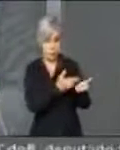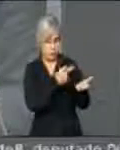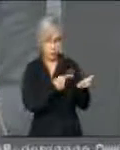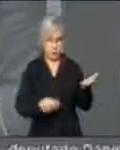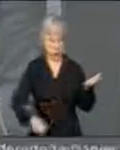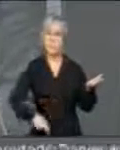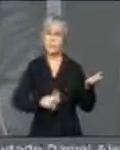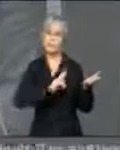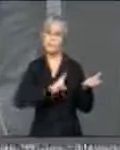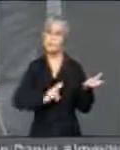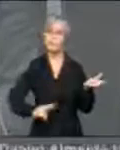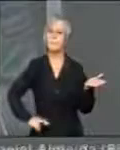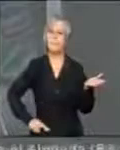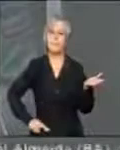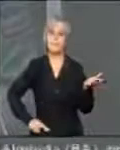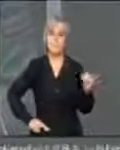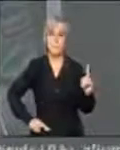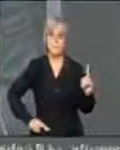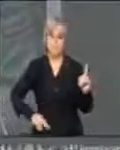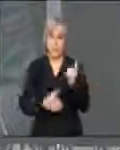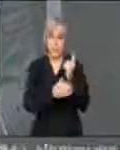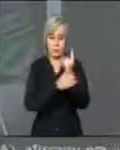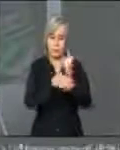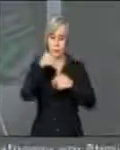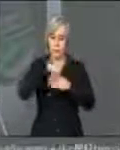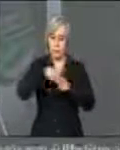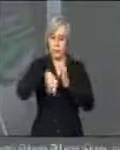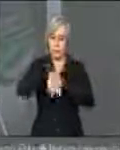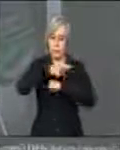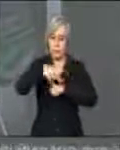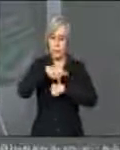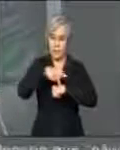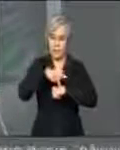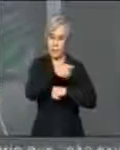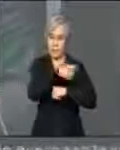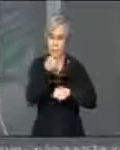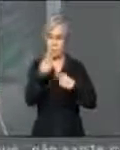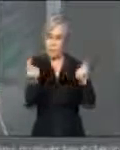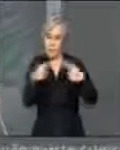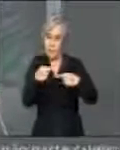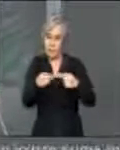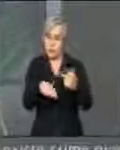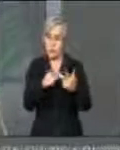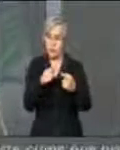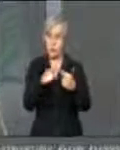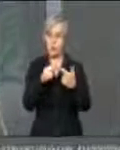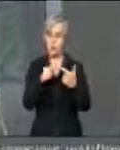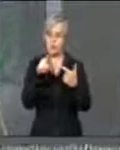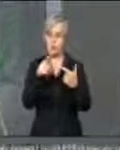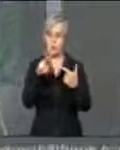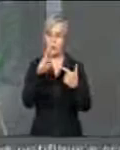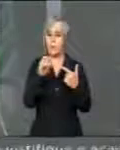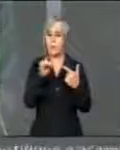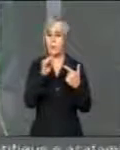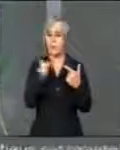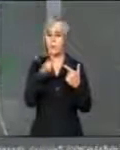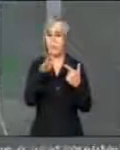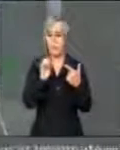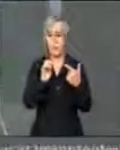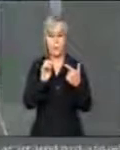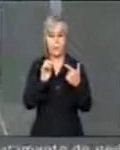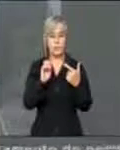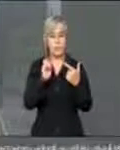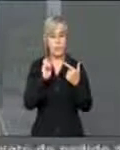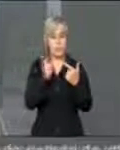Presidente da República a segurança interna do país, se ela atenta contra isso, a probidade da administração, e aqui está a base